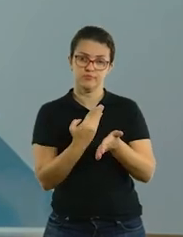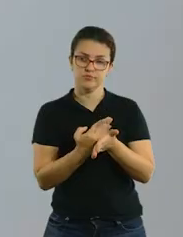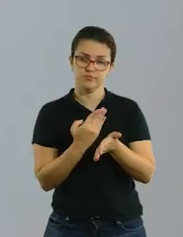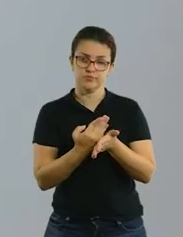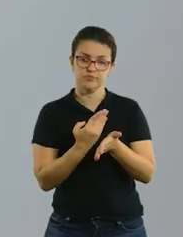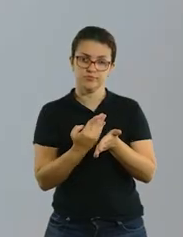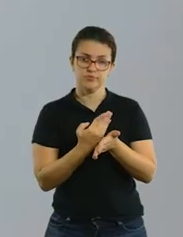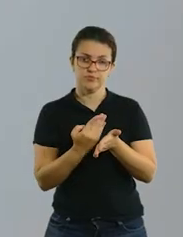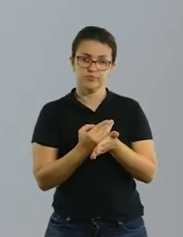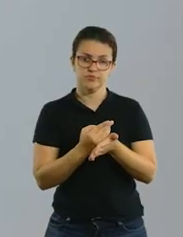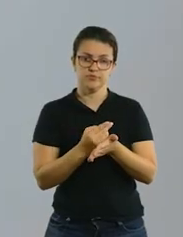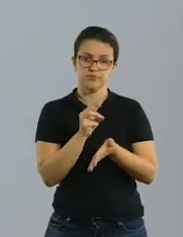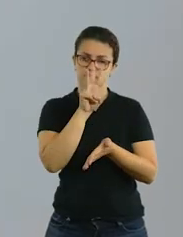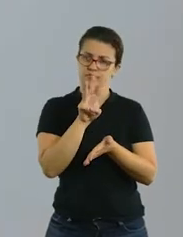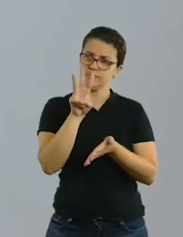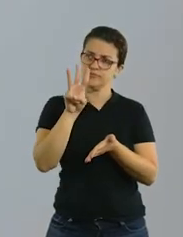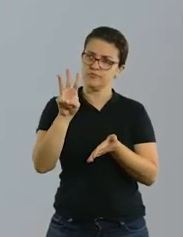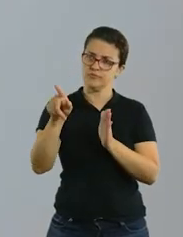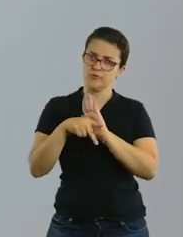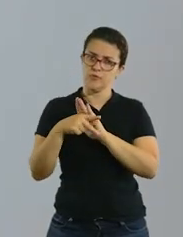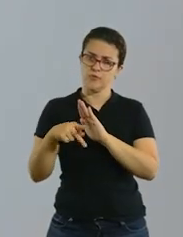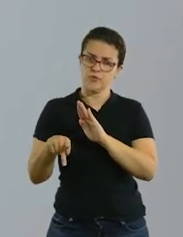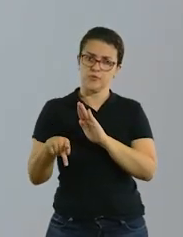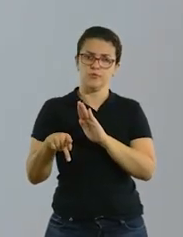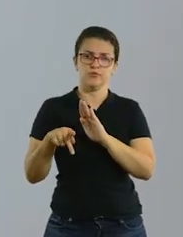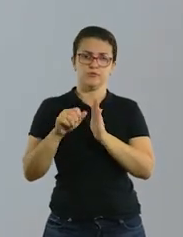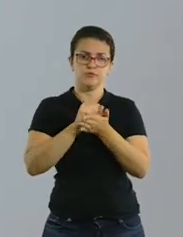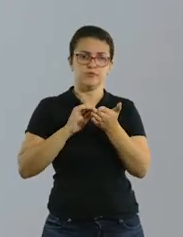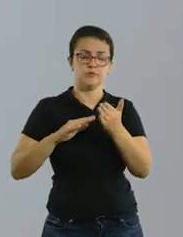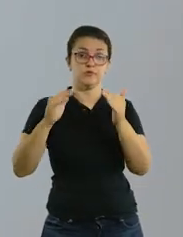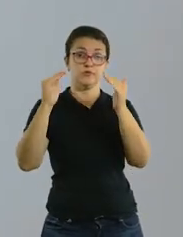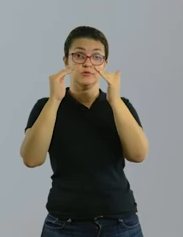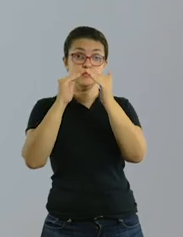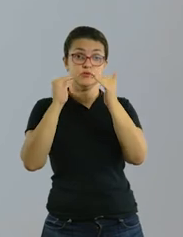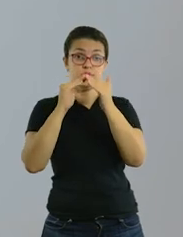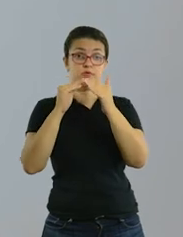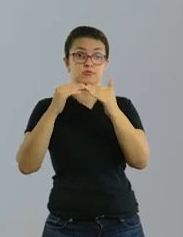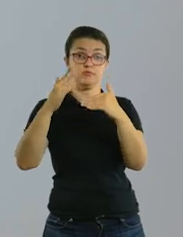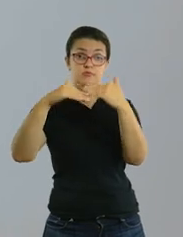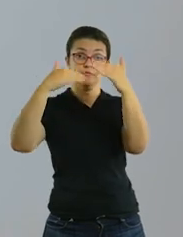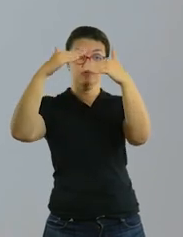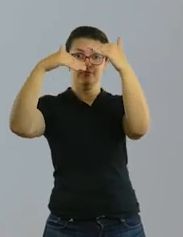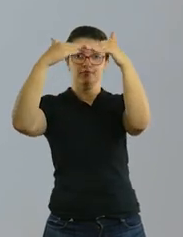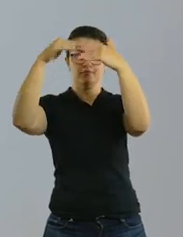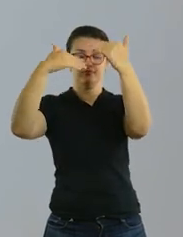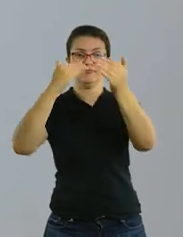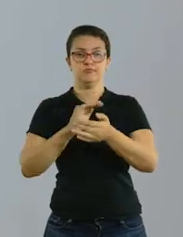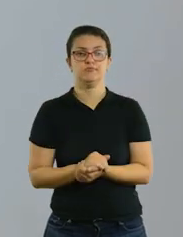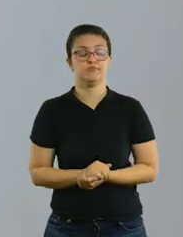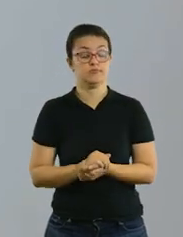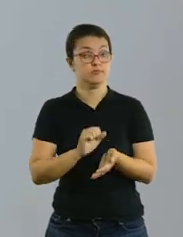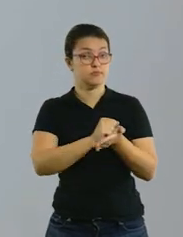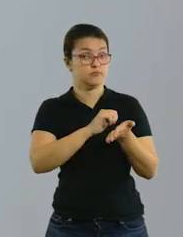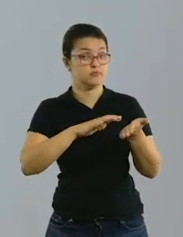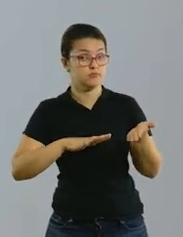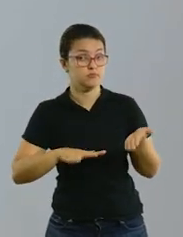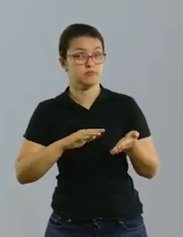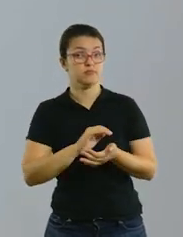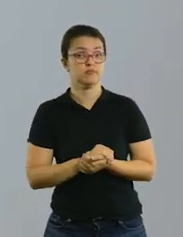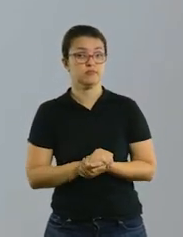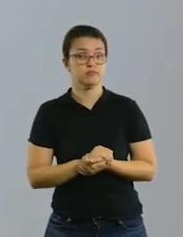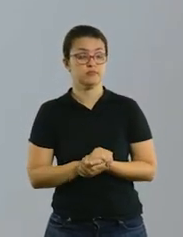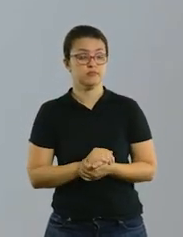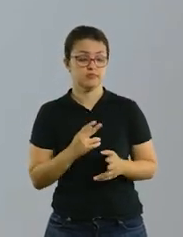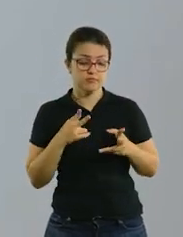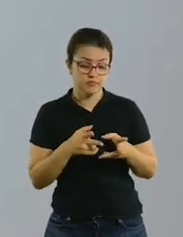vocês. E lá no link Lição de Casa, tem algumas atividades para vocês desenvolverem. E ao realizar essas atividades,